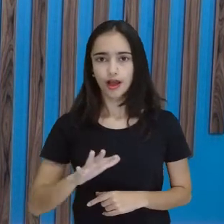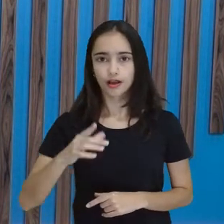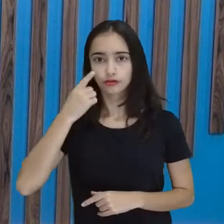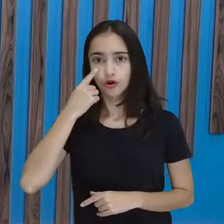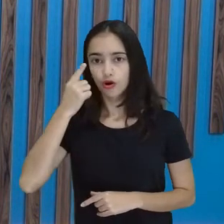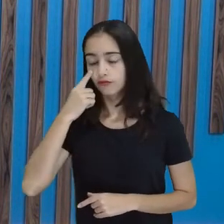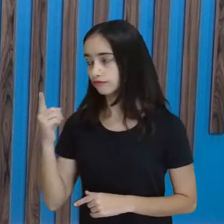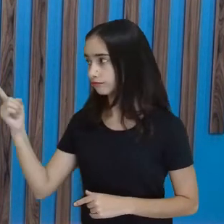aliás,